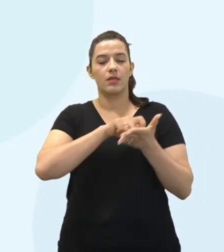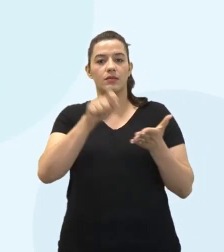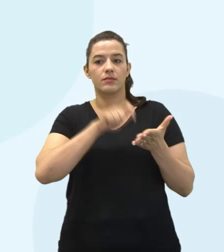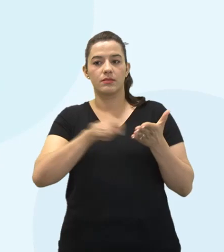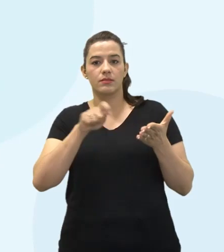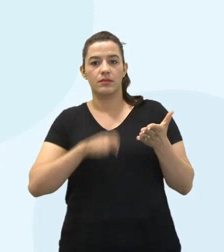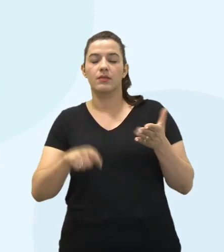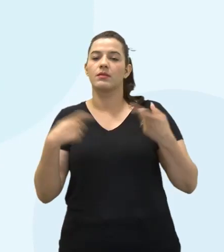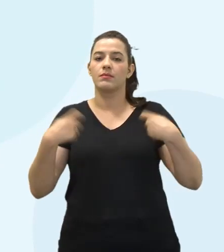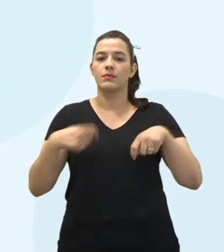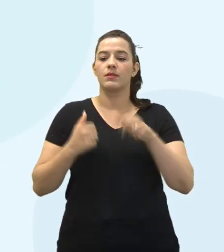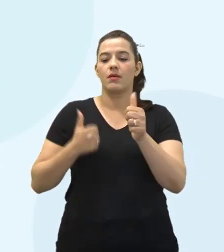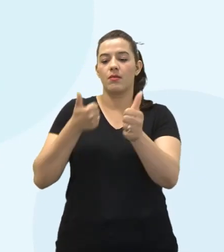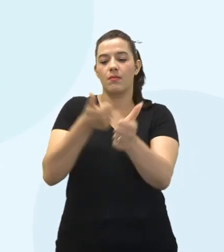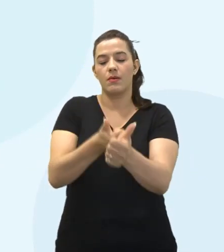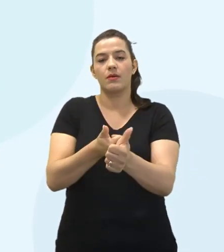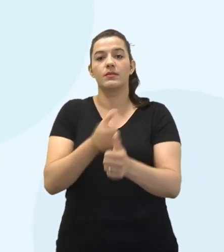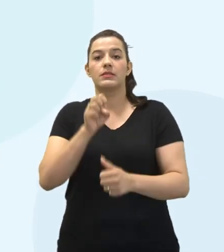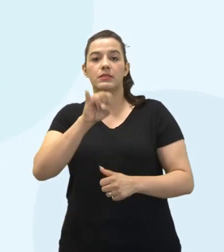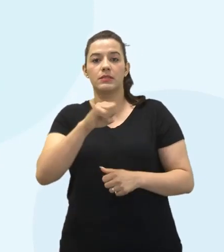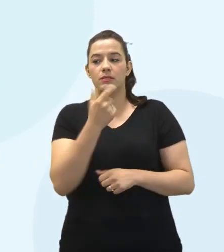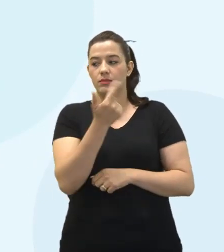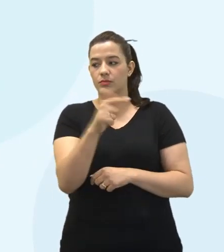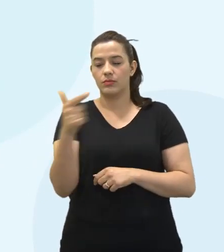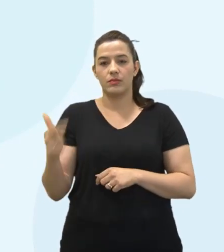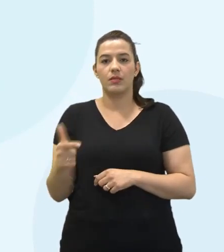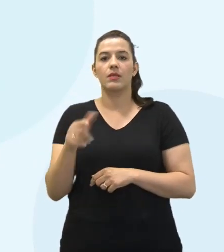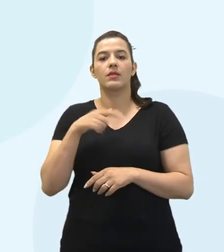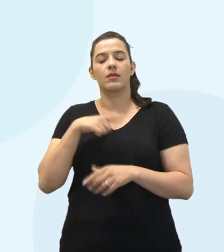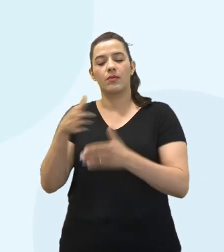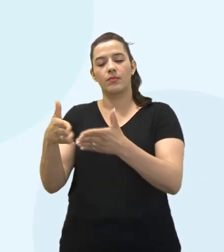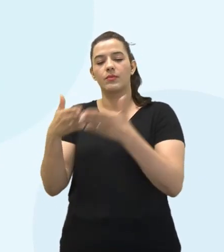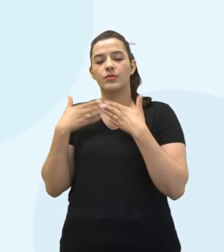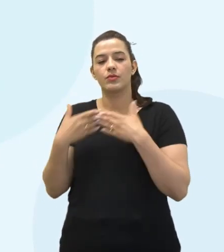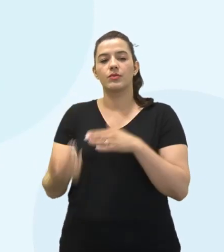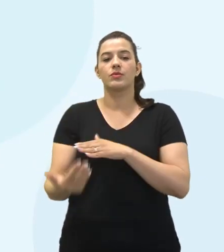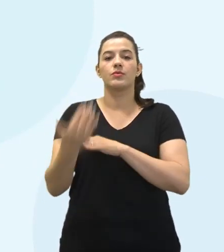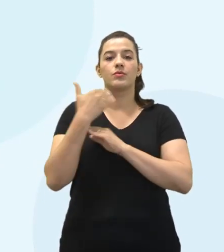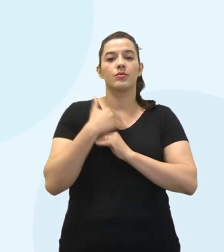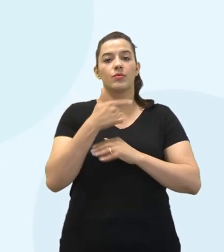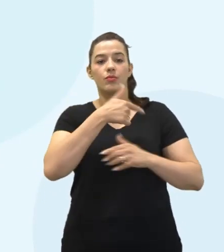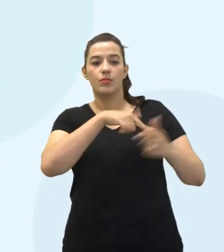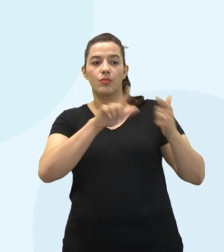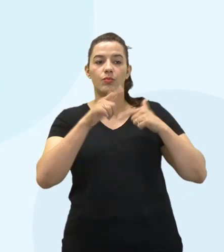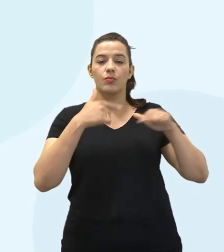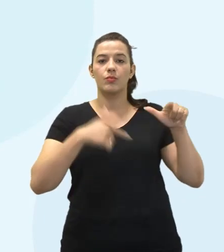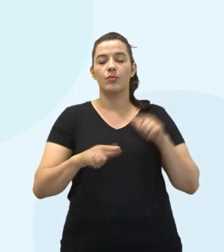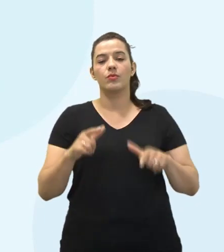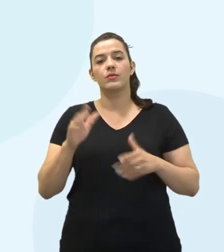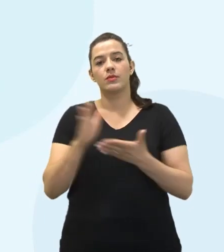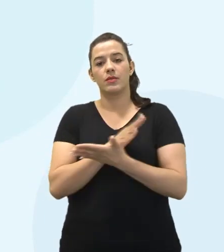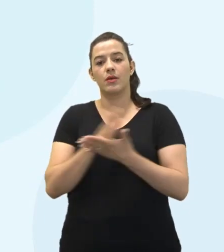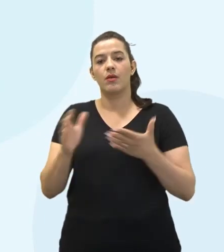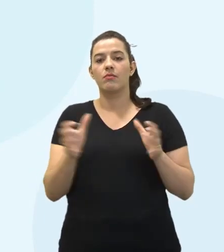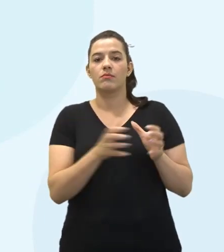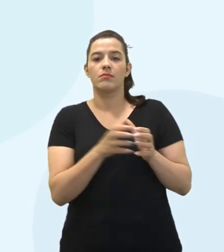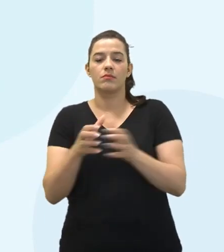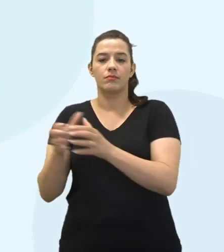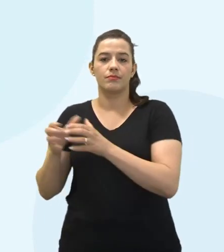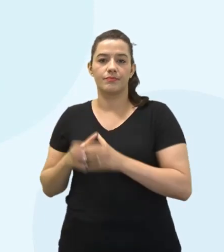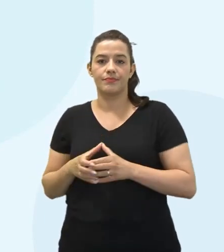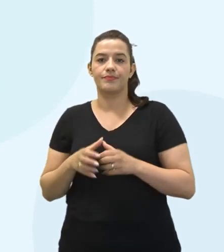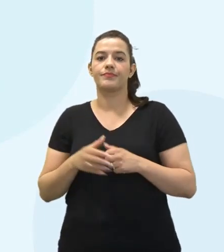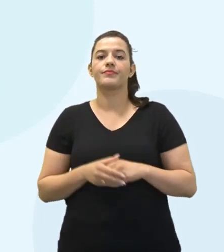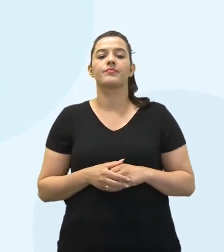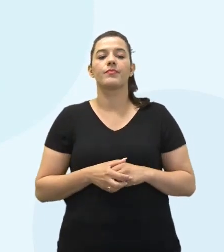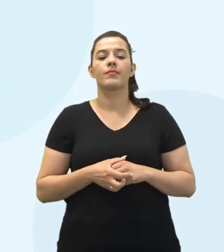aluno precisa ser acompanhado caso não solicitará um dos Estudantes que ajude o outro nesses agrupamentos Ou seja